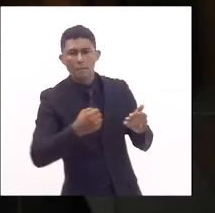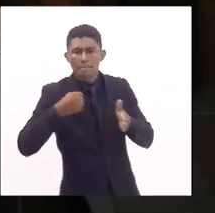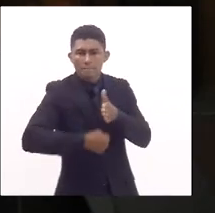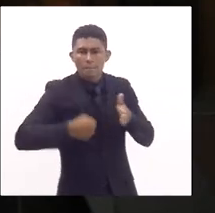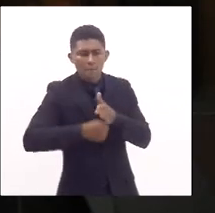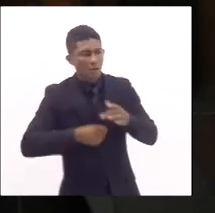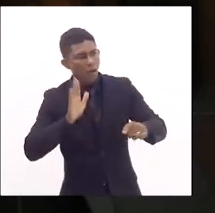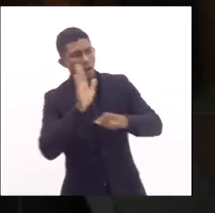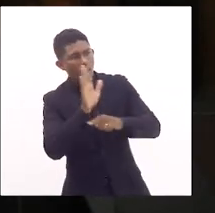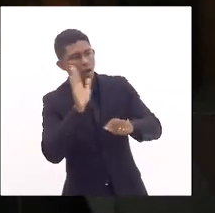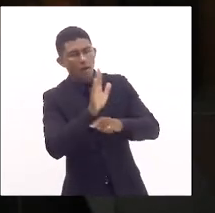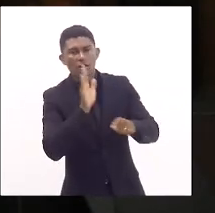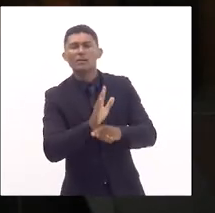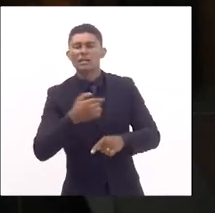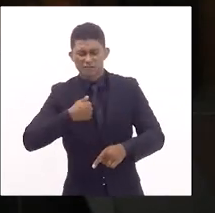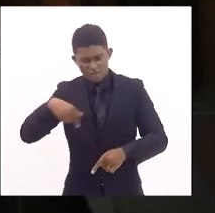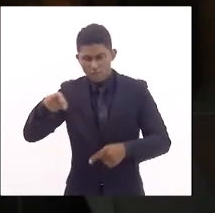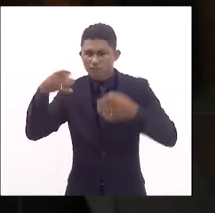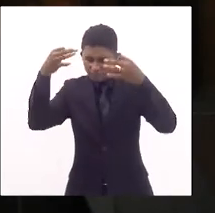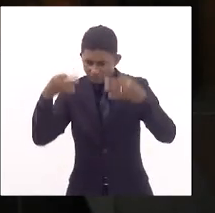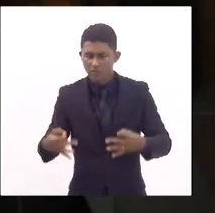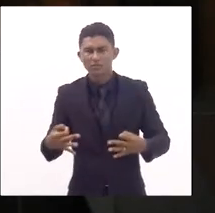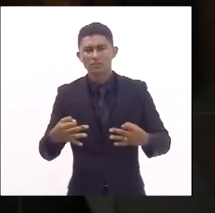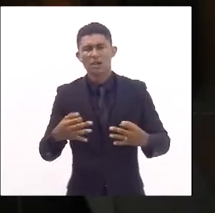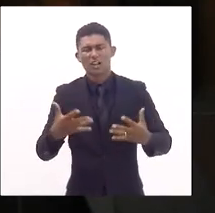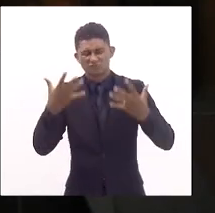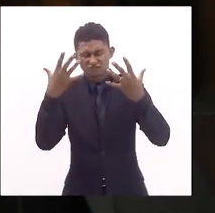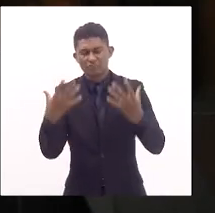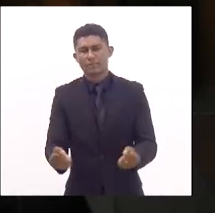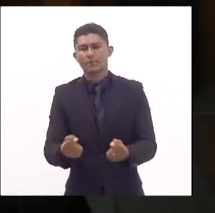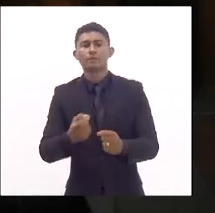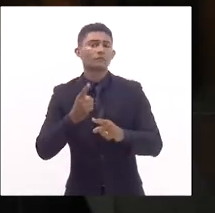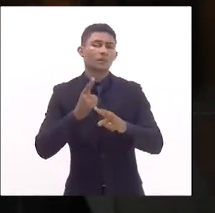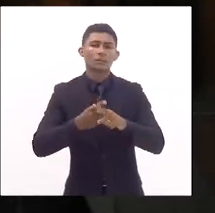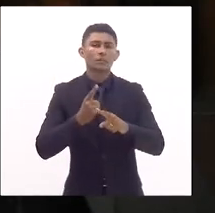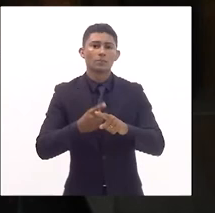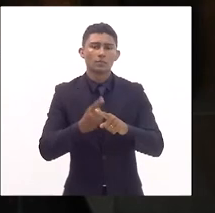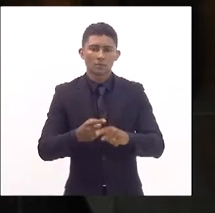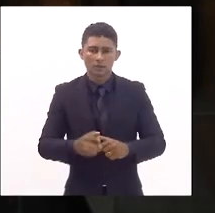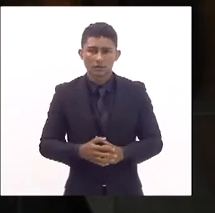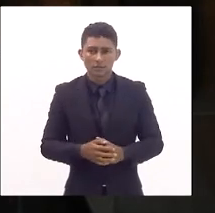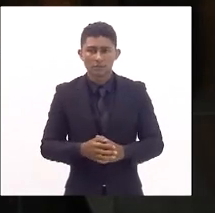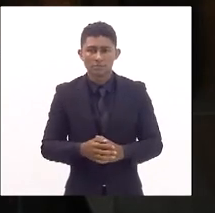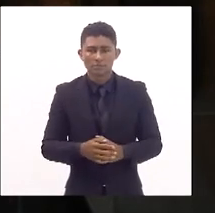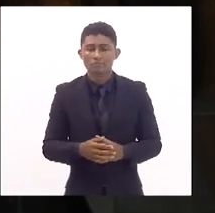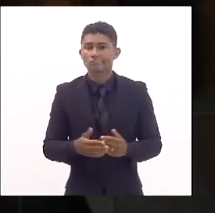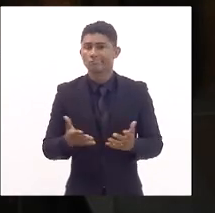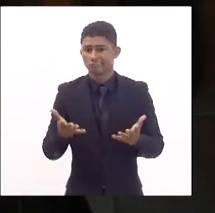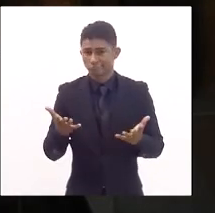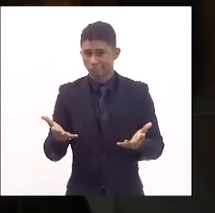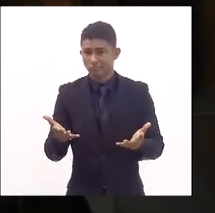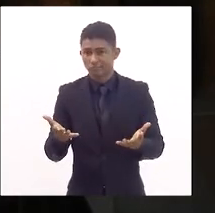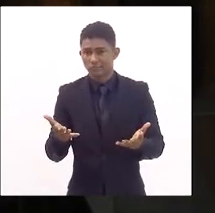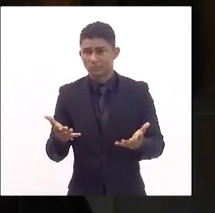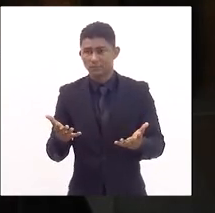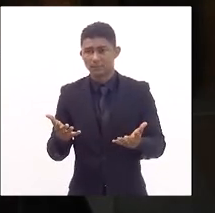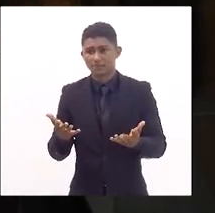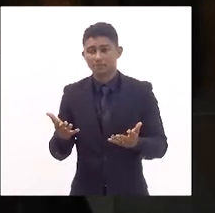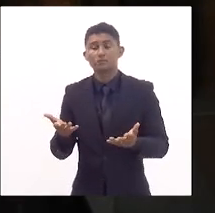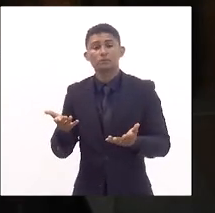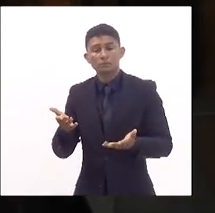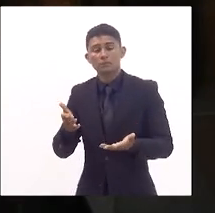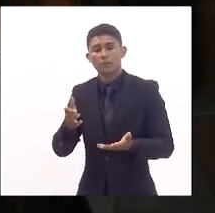população eu estarei eu estarei o porquê usar os asseclas